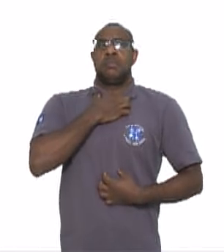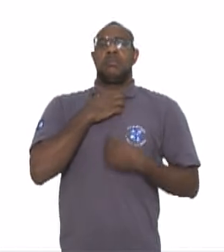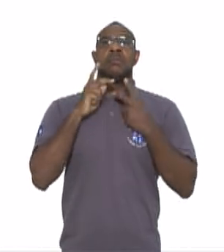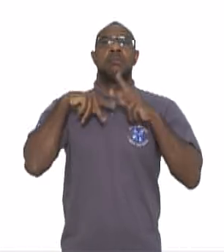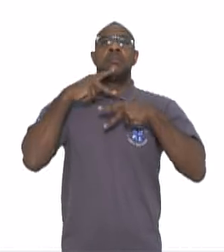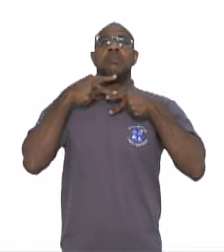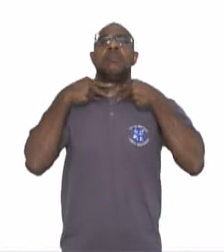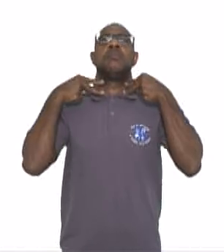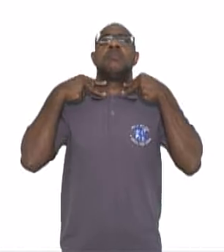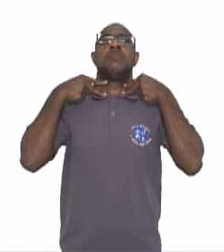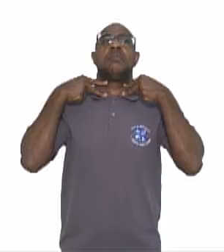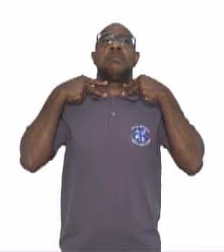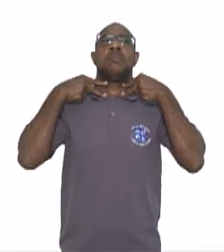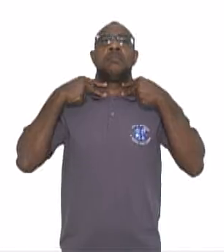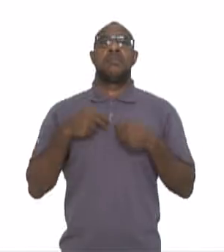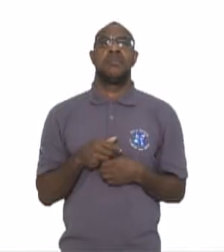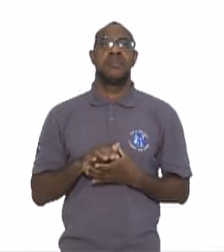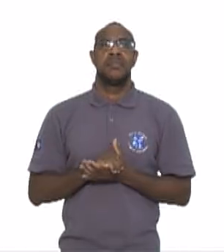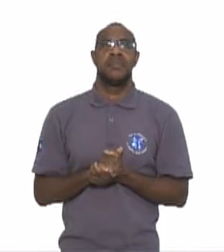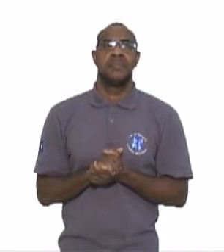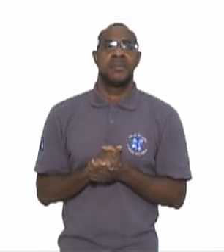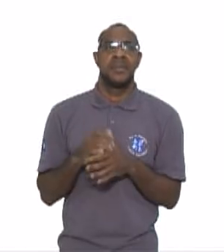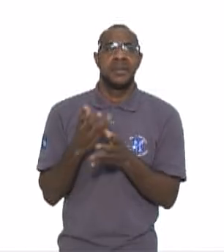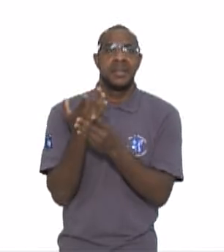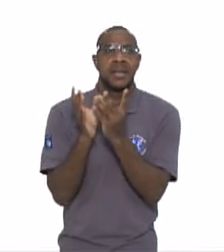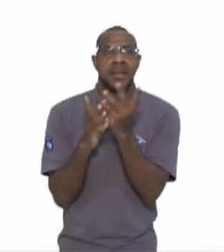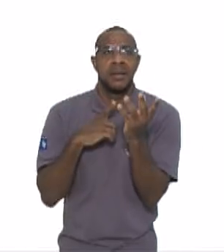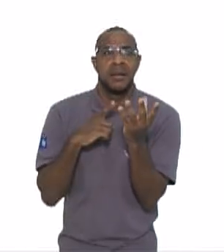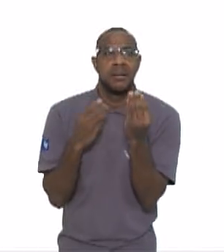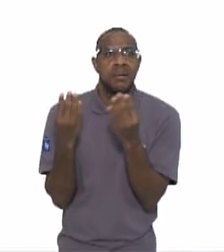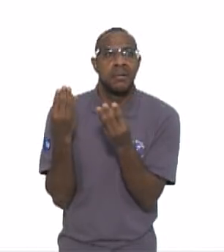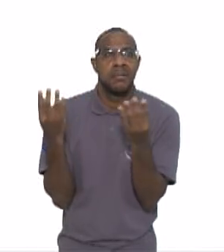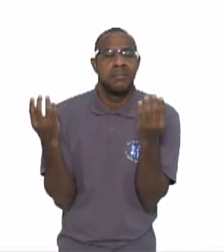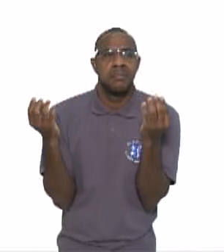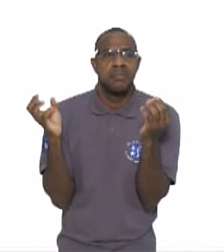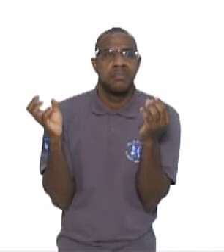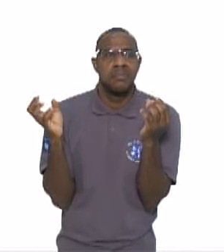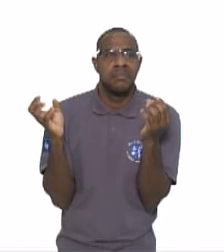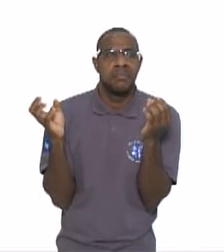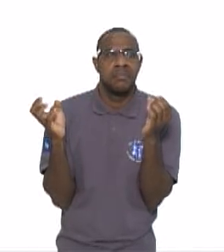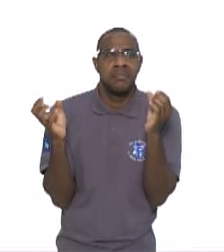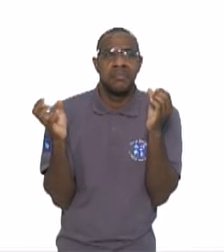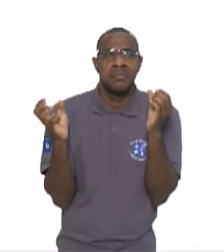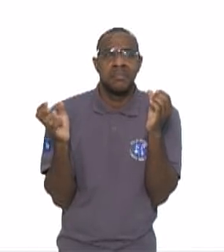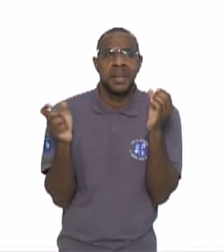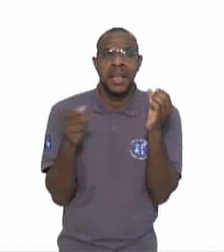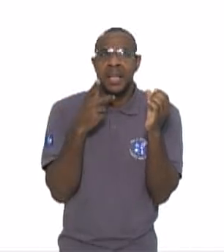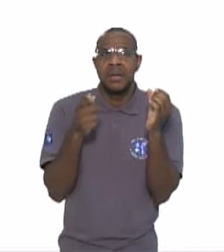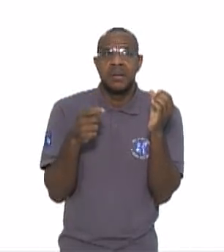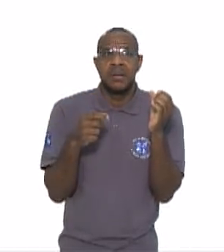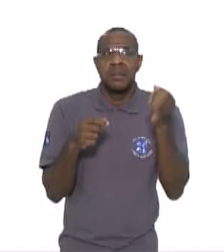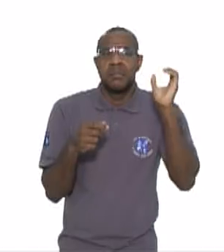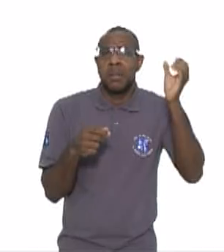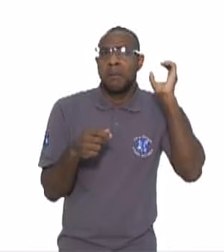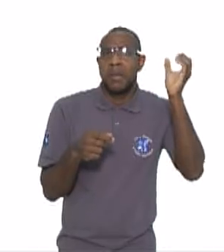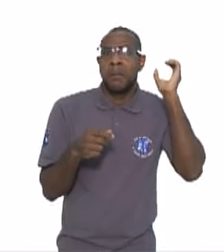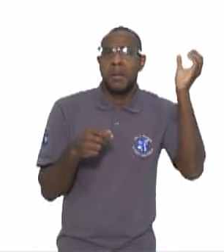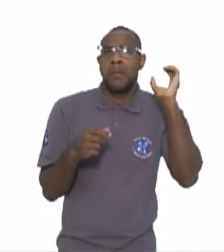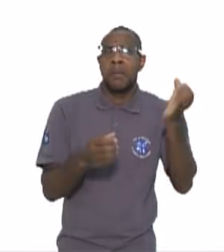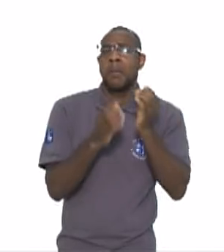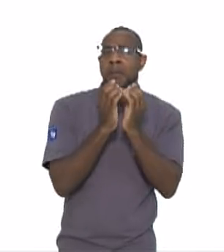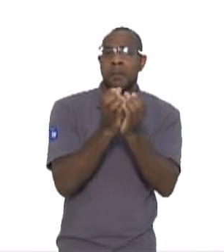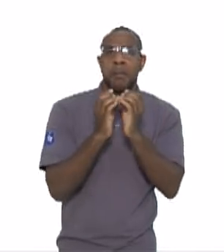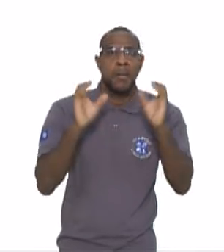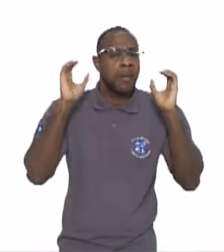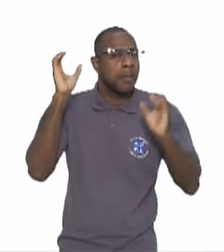borboleta azul, mas na mão dele ele tem, parece até um instrumento musical, como se fosse um chocalho, parece, mas talvez seja